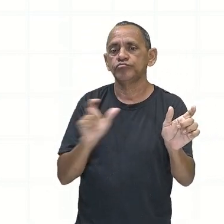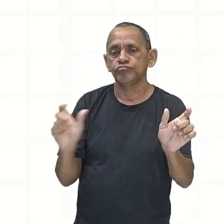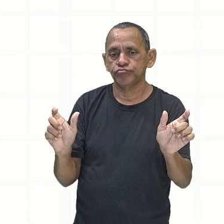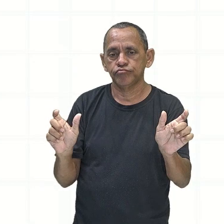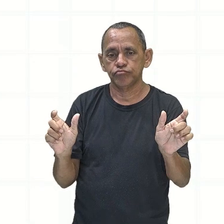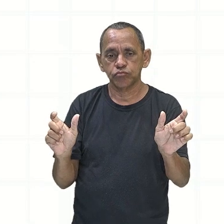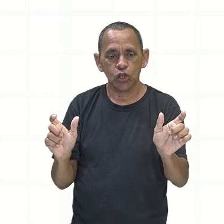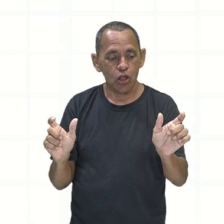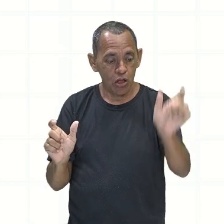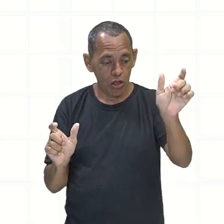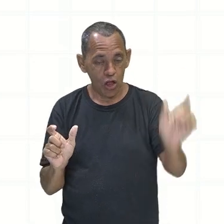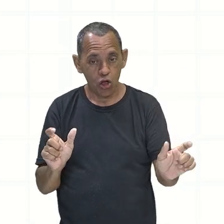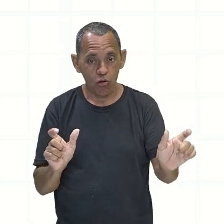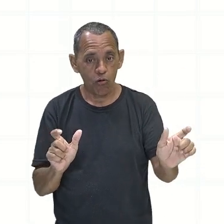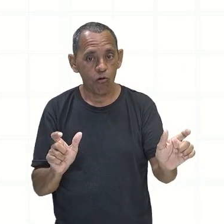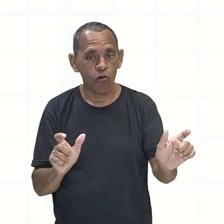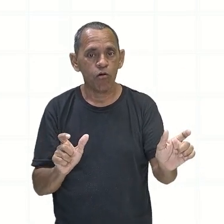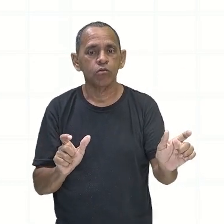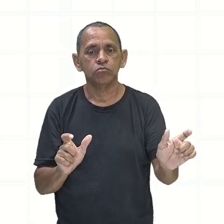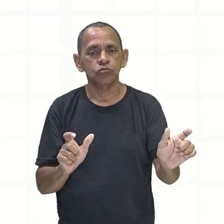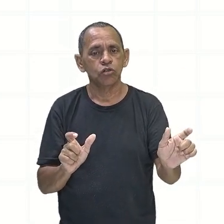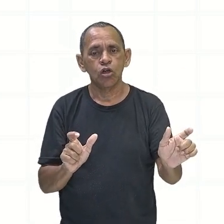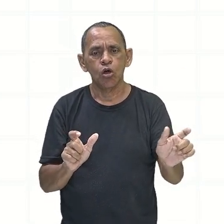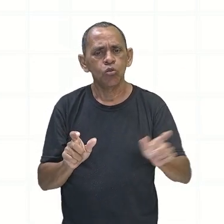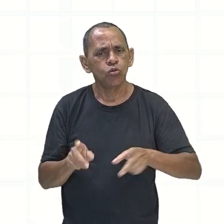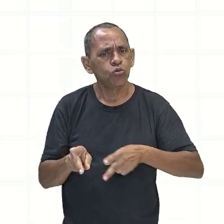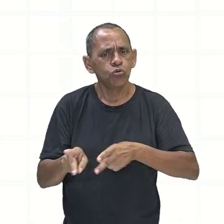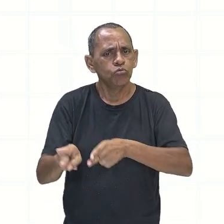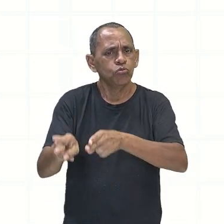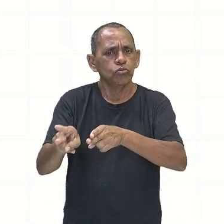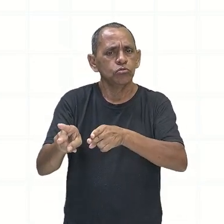substantivo não vai mudar, certo? Ele não muda.